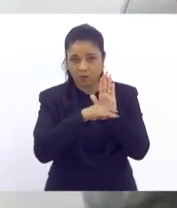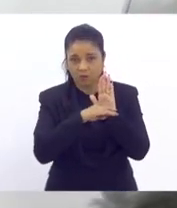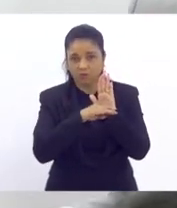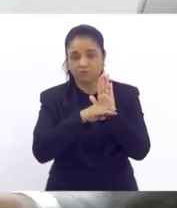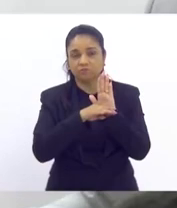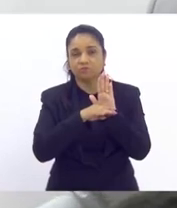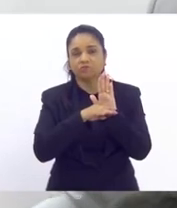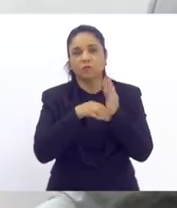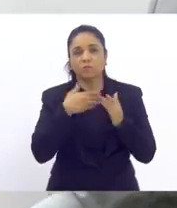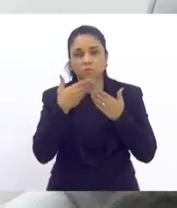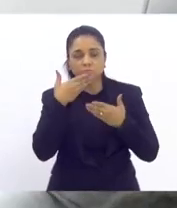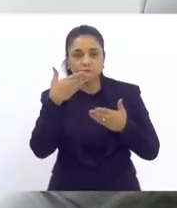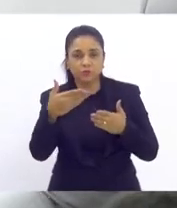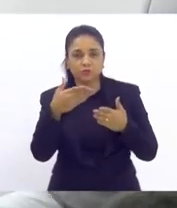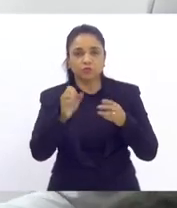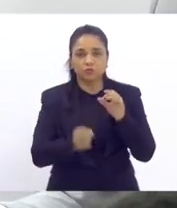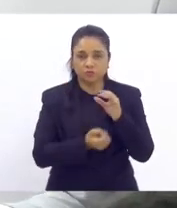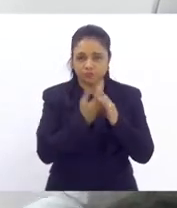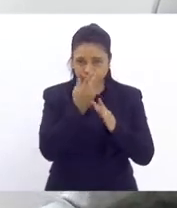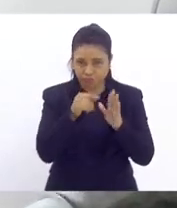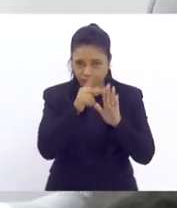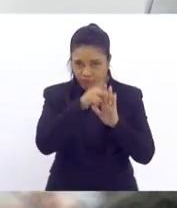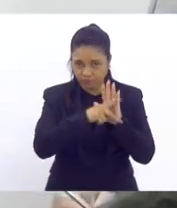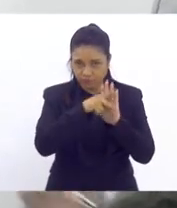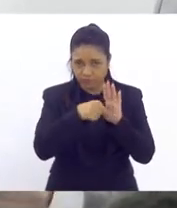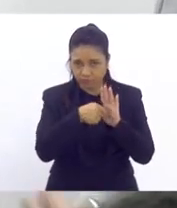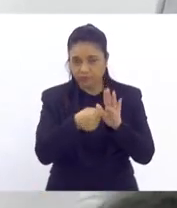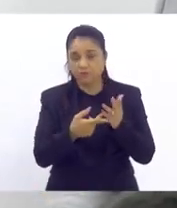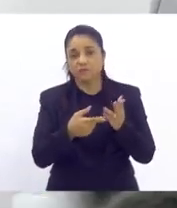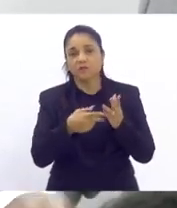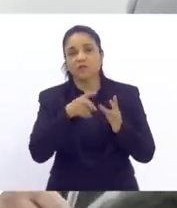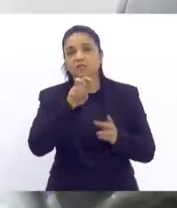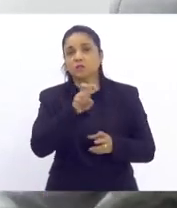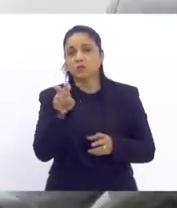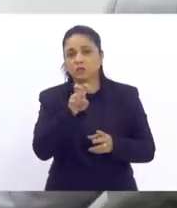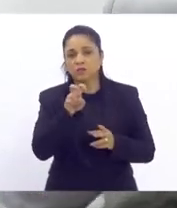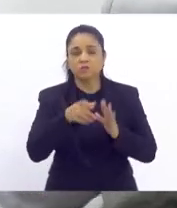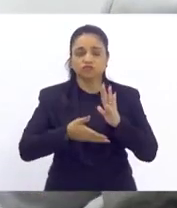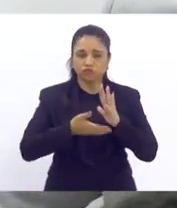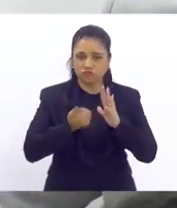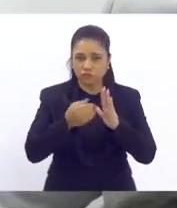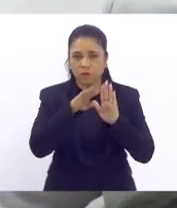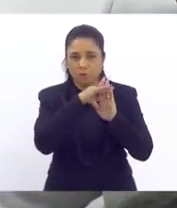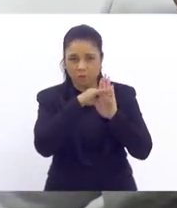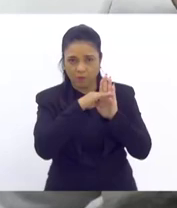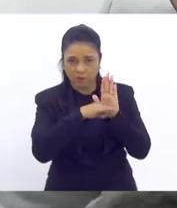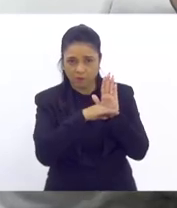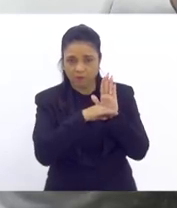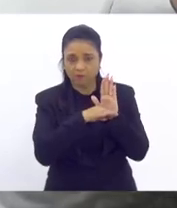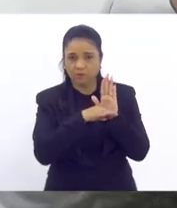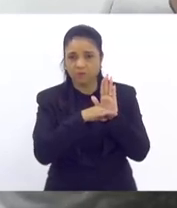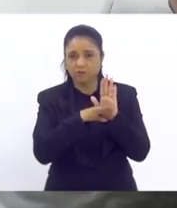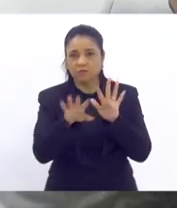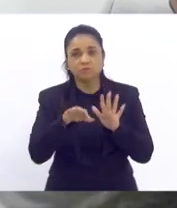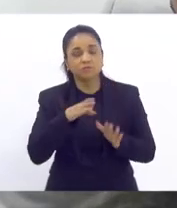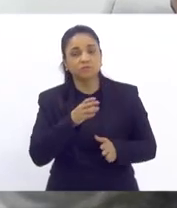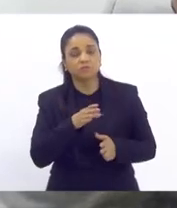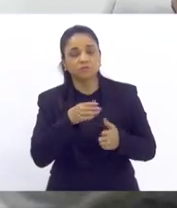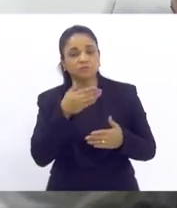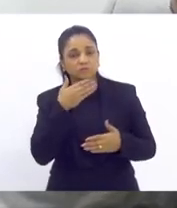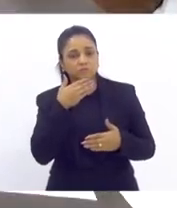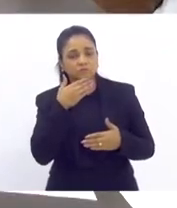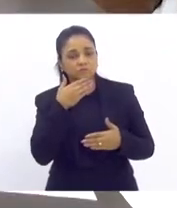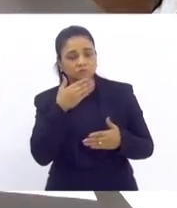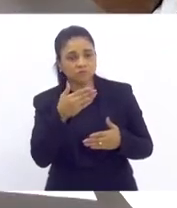retirar de pauta pedido do autor assim como 55 também retirado de pauta uma questão Deputado